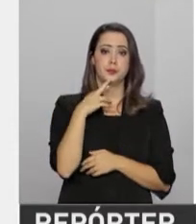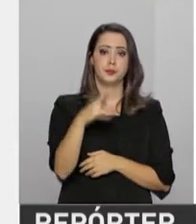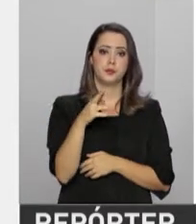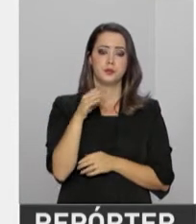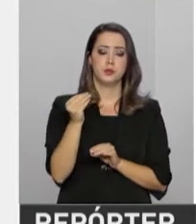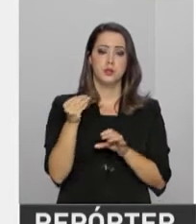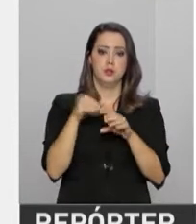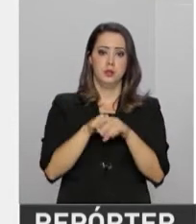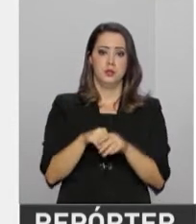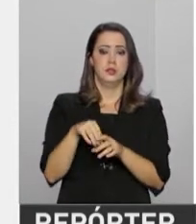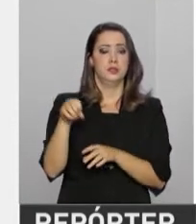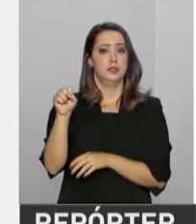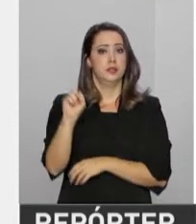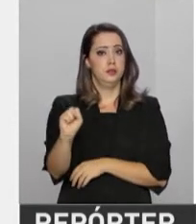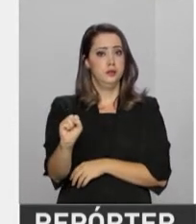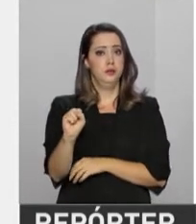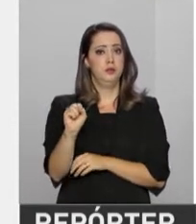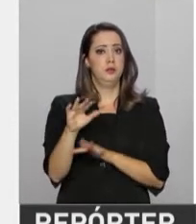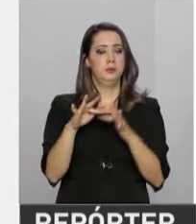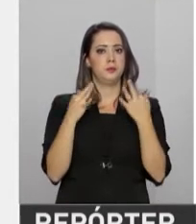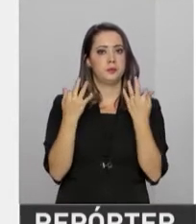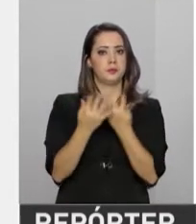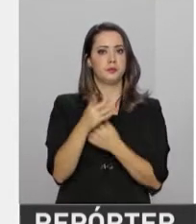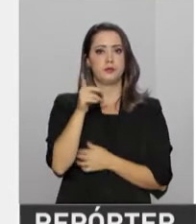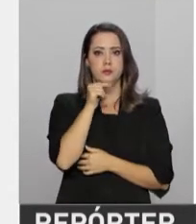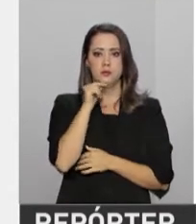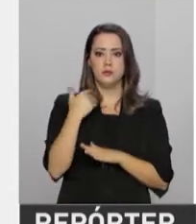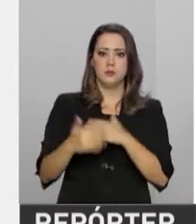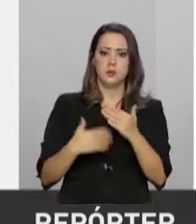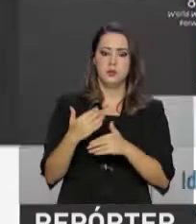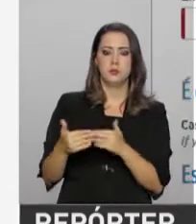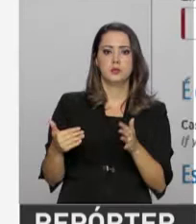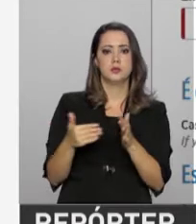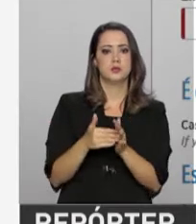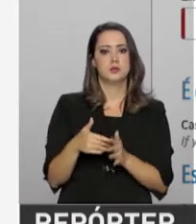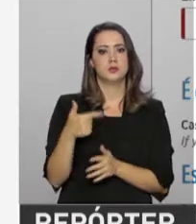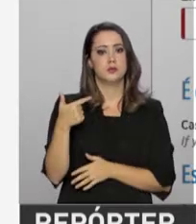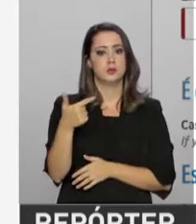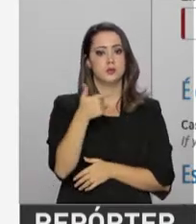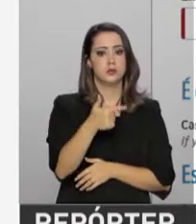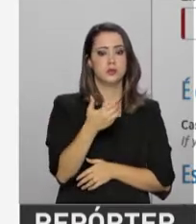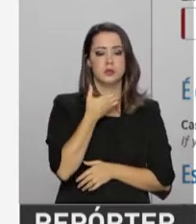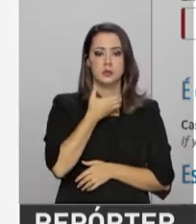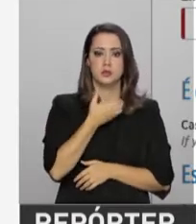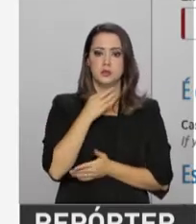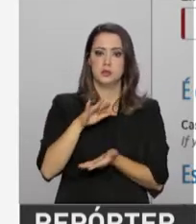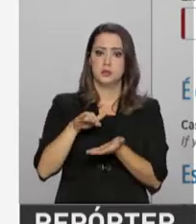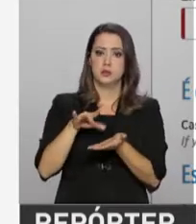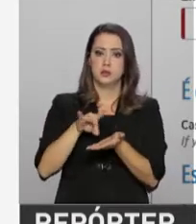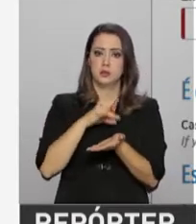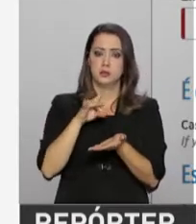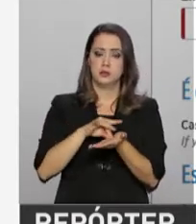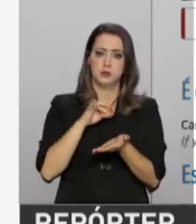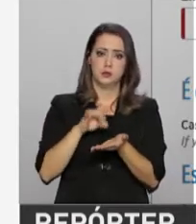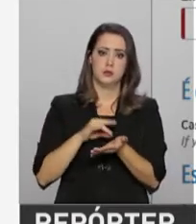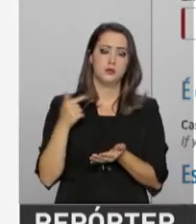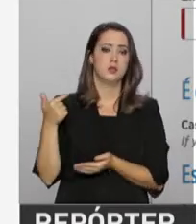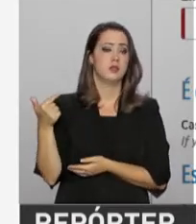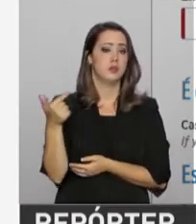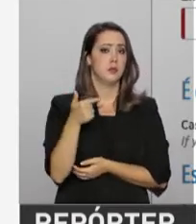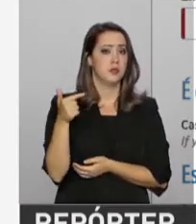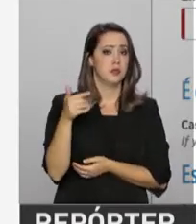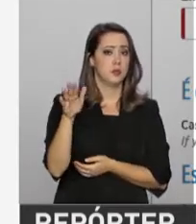dentro do 8º fórum mundial da água foram prorrogadas até o dia 22 de dezembro as inscrições para a 2ª chamada